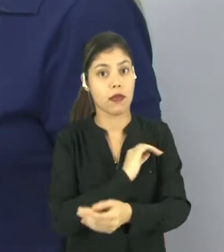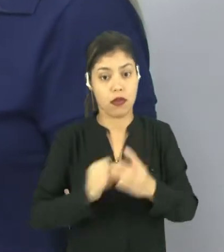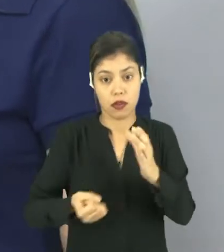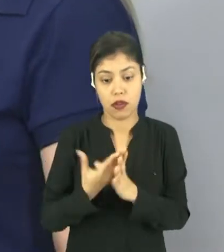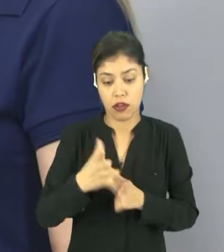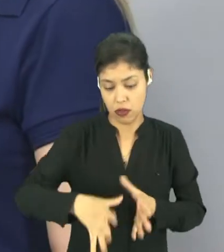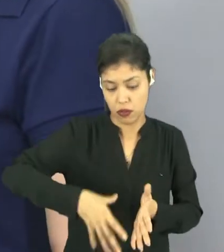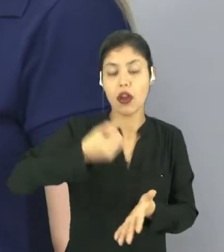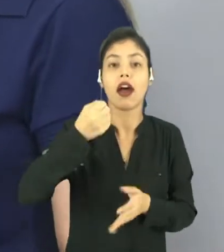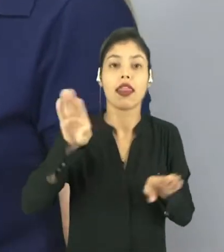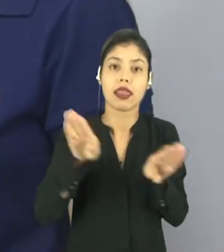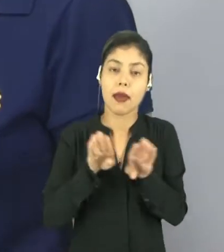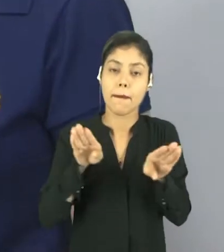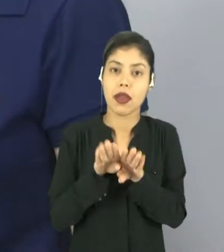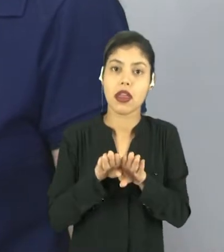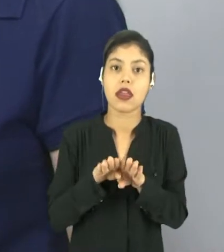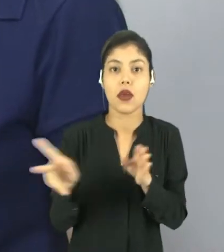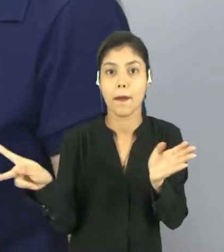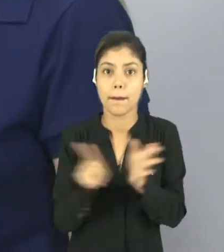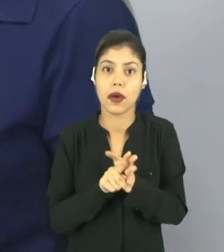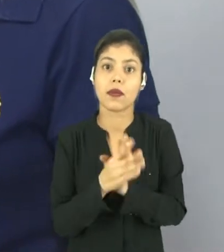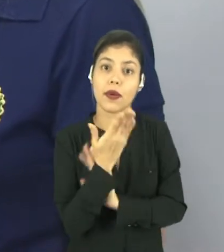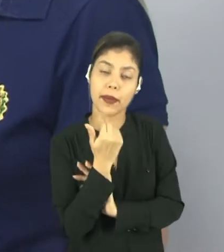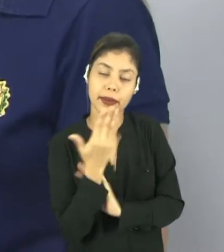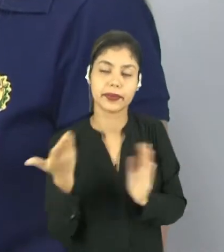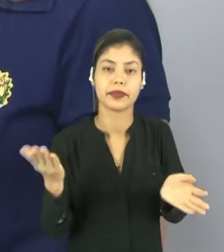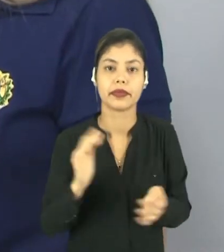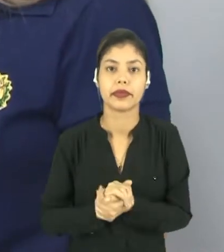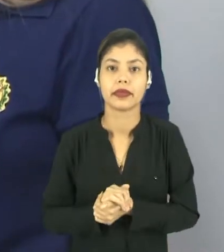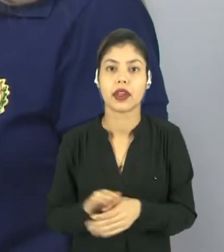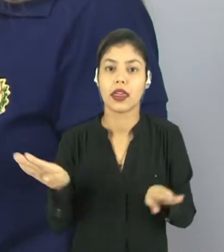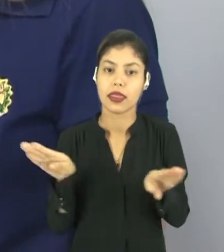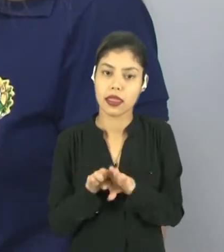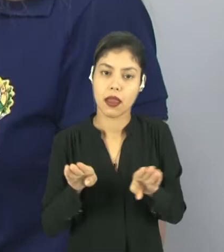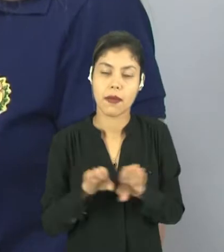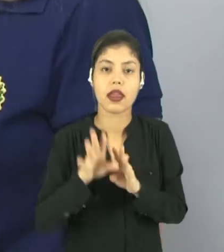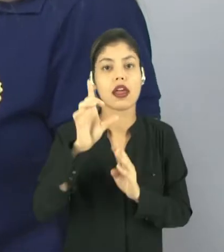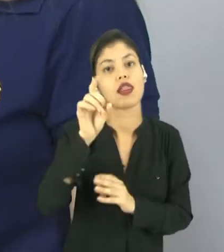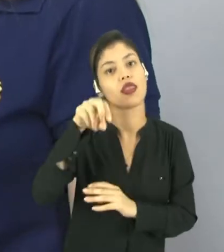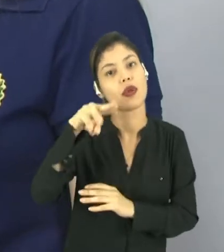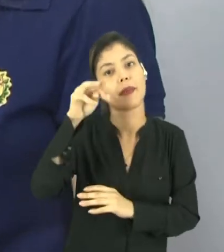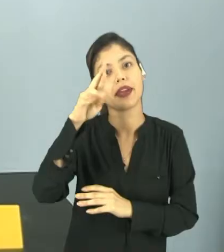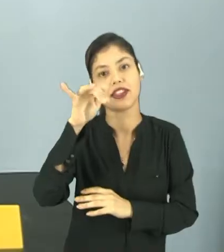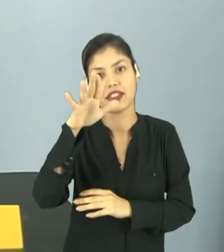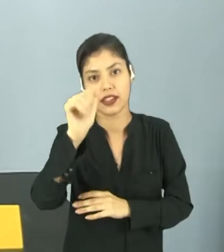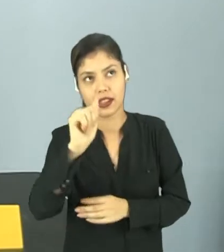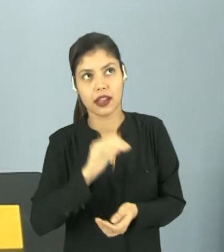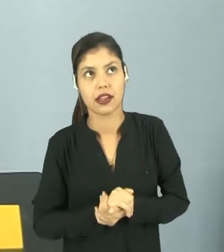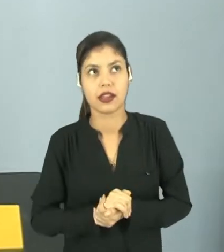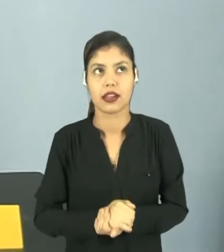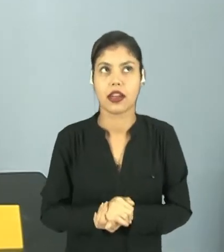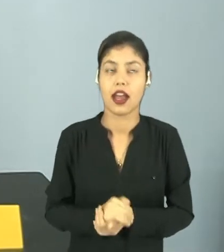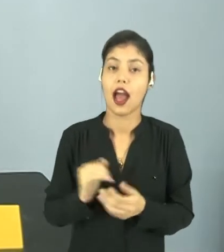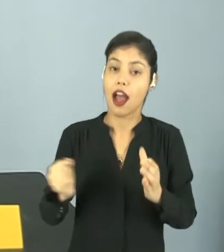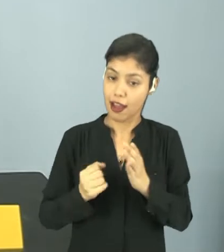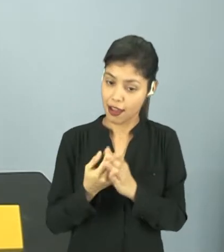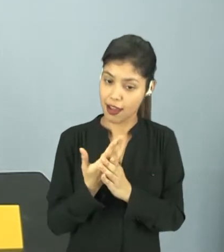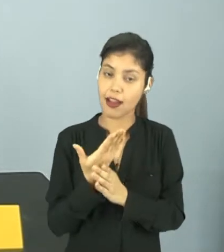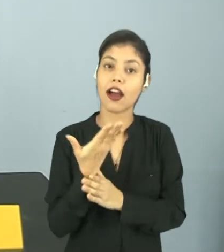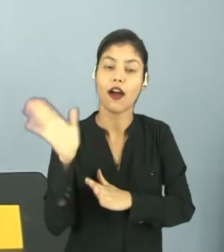e armazenar seus alimentos e aprenderam a domesticar, ou seja, a